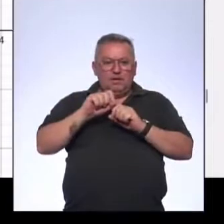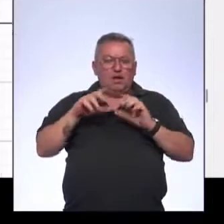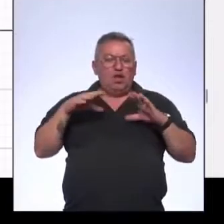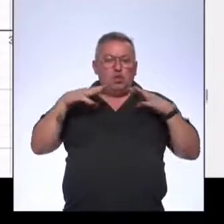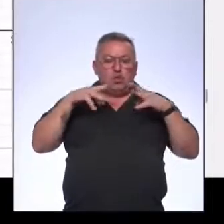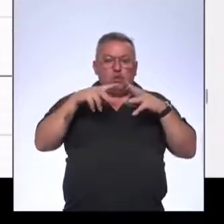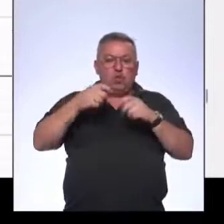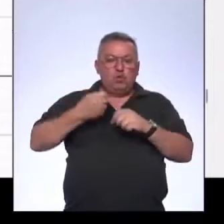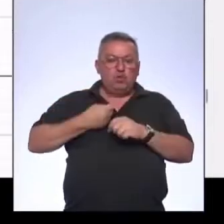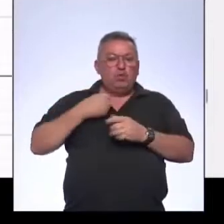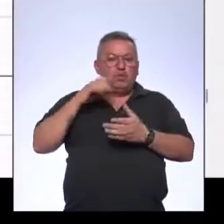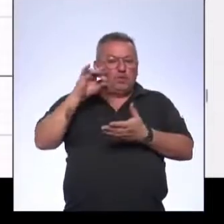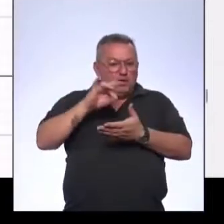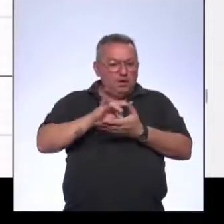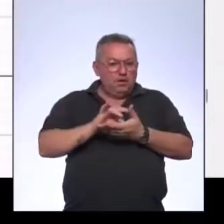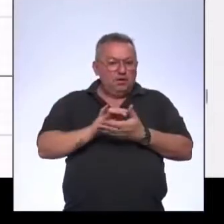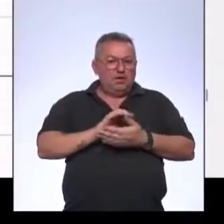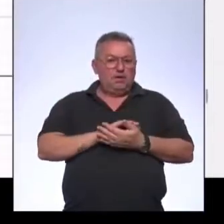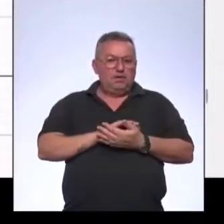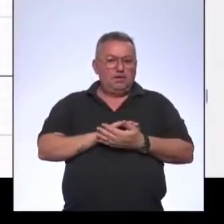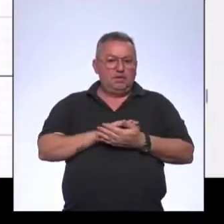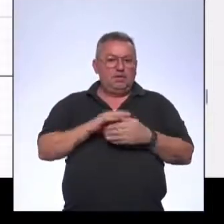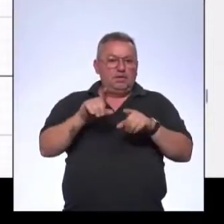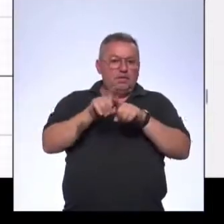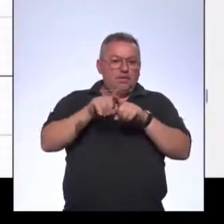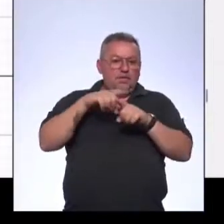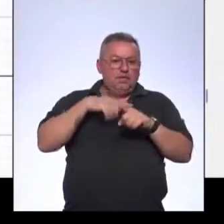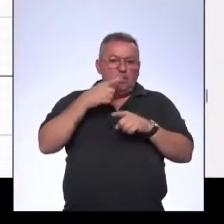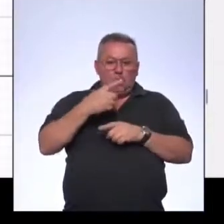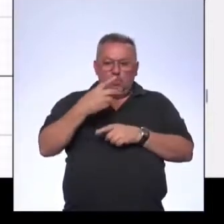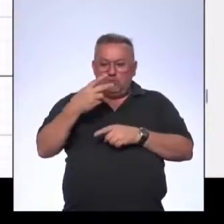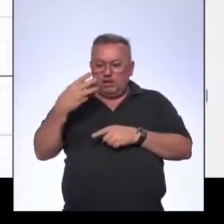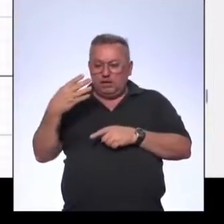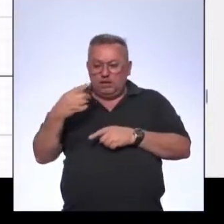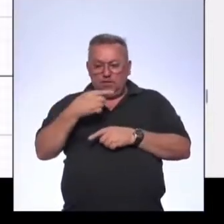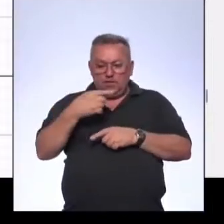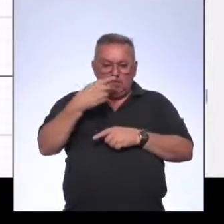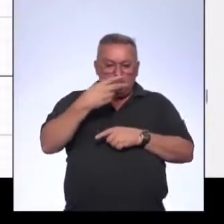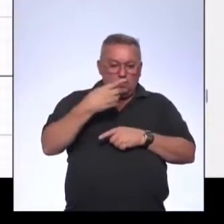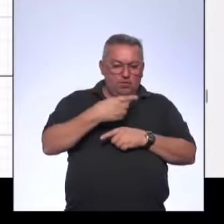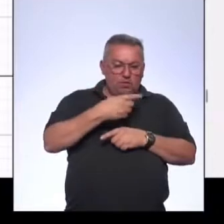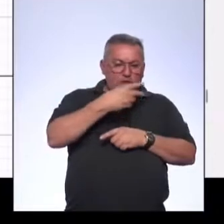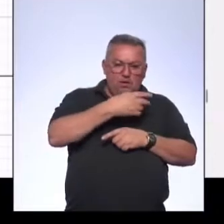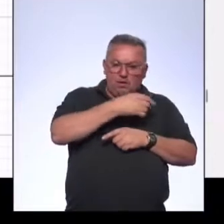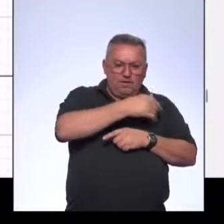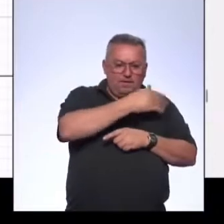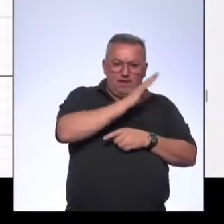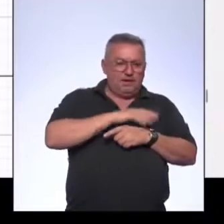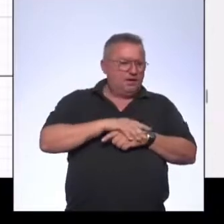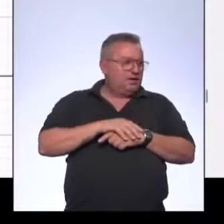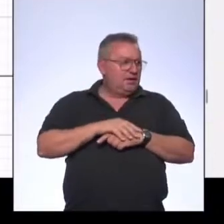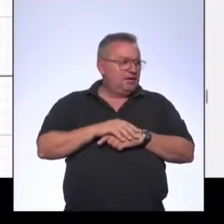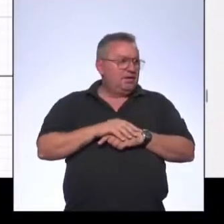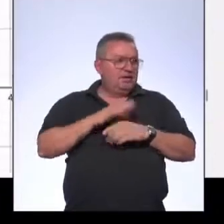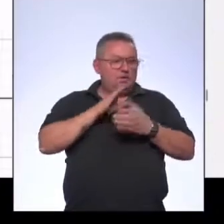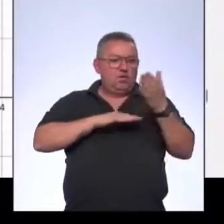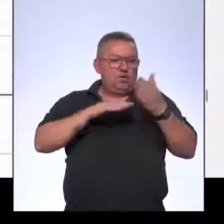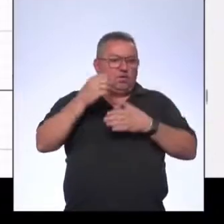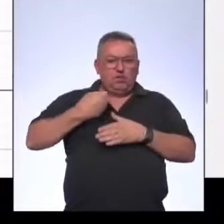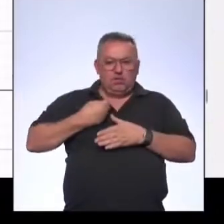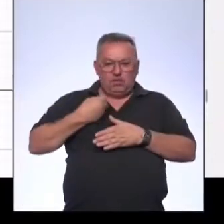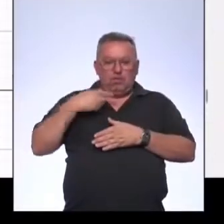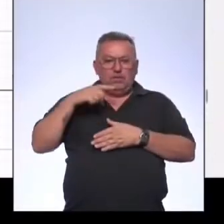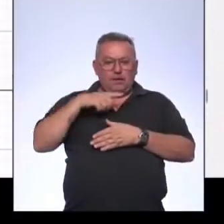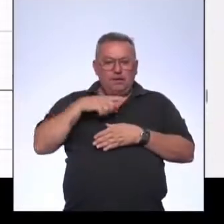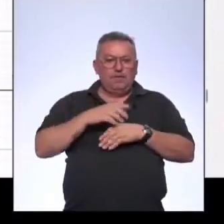são todos os números reais né no caso é um dois três - 1 o cavalo né entre 0 e 1 todos esses números